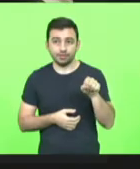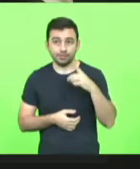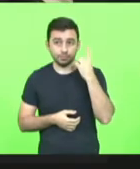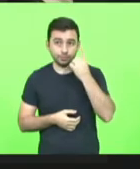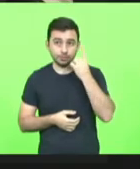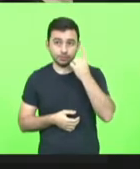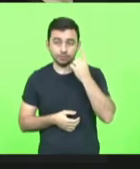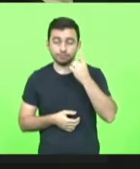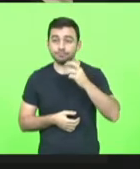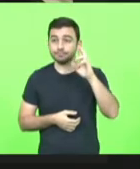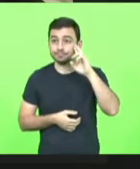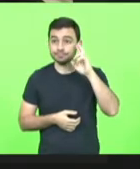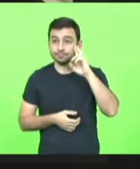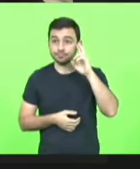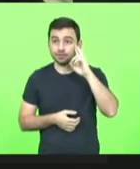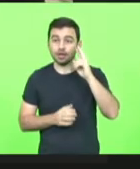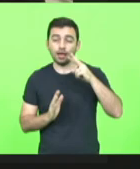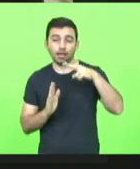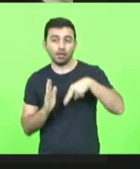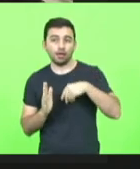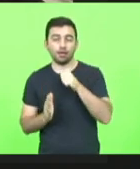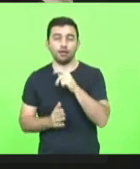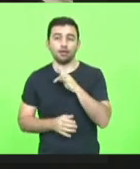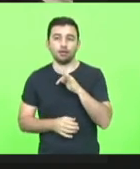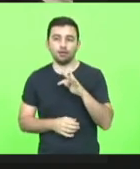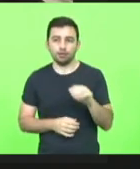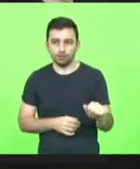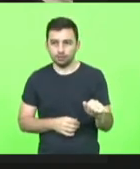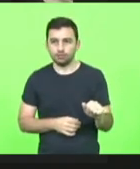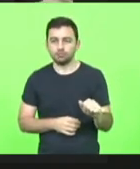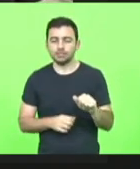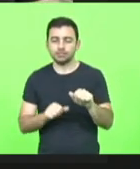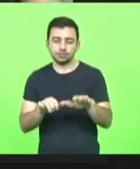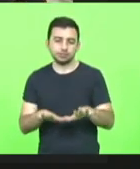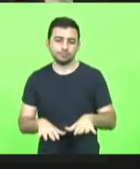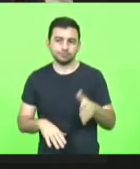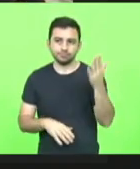Alva, que proceda à leitura da ata da sessão anterior.